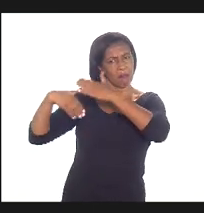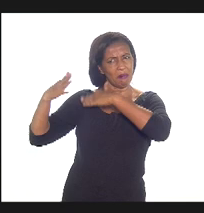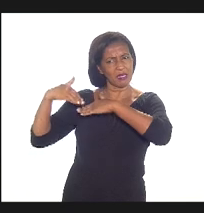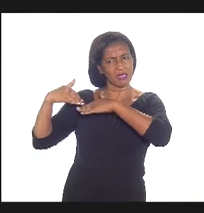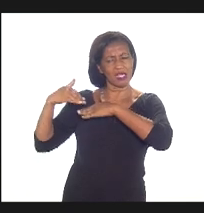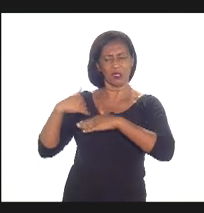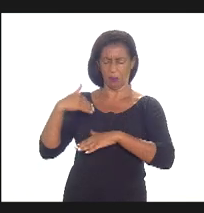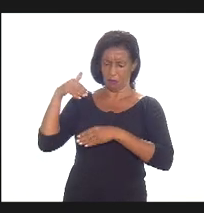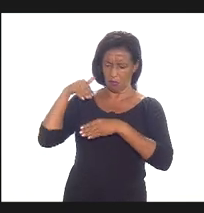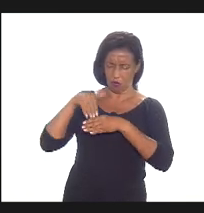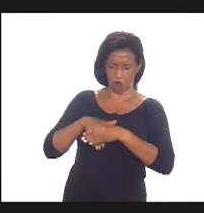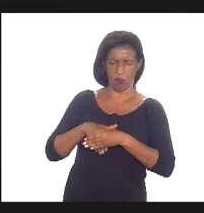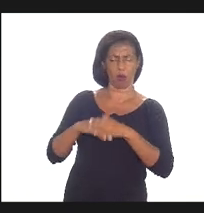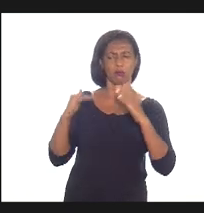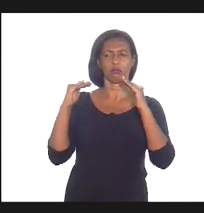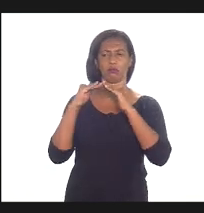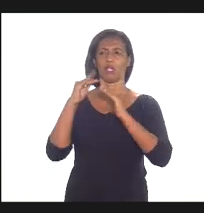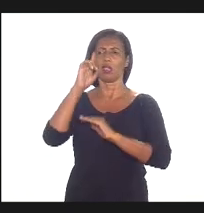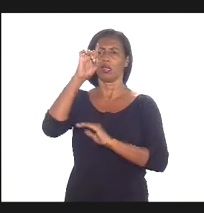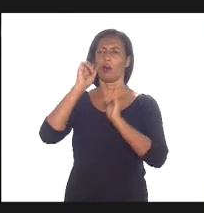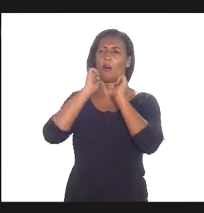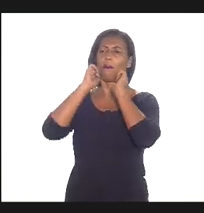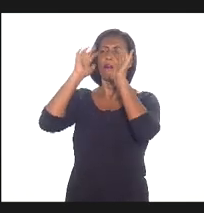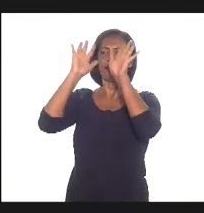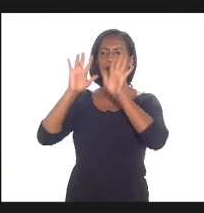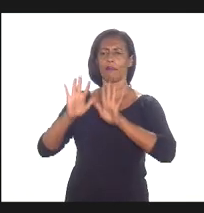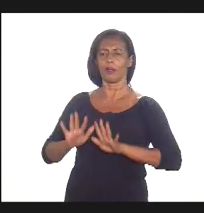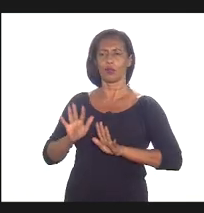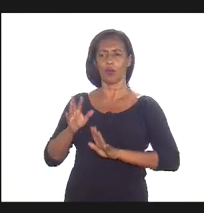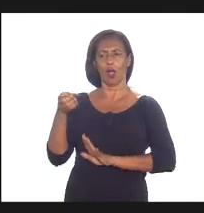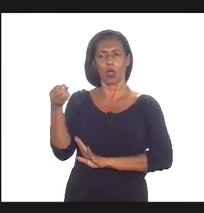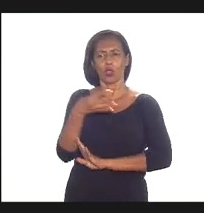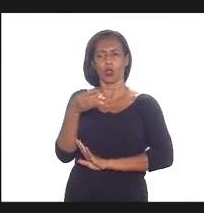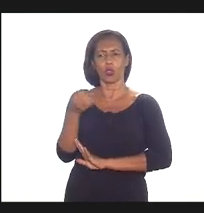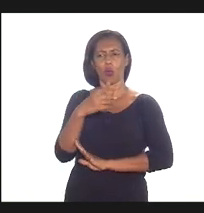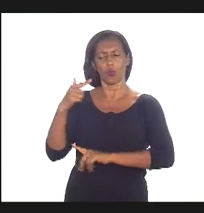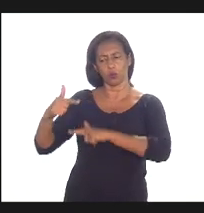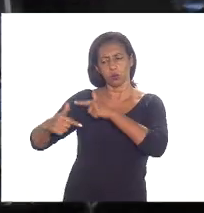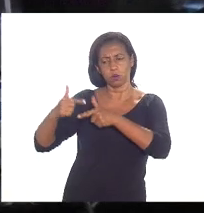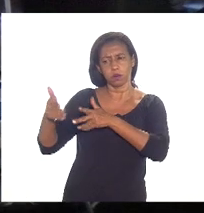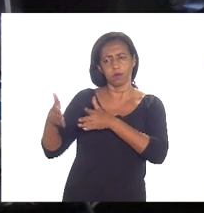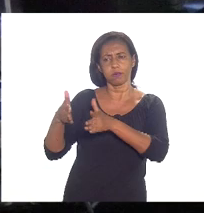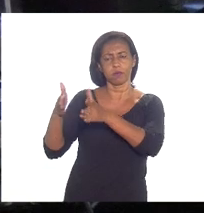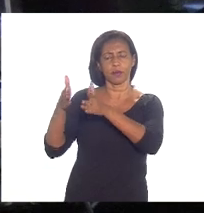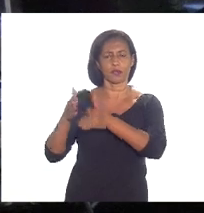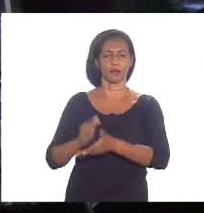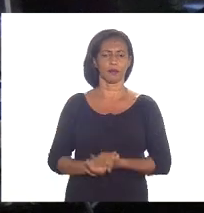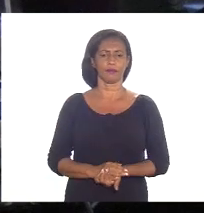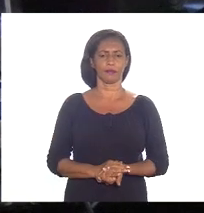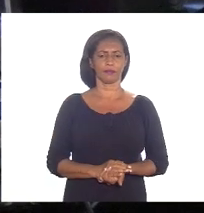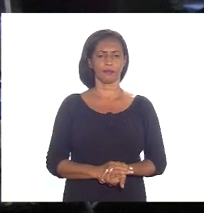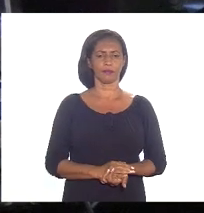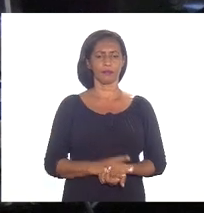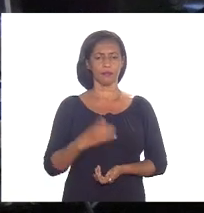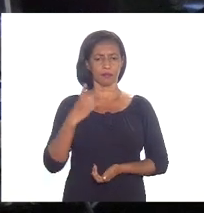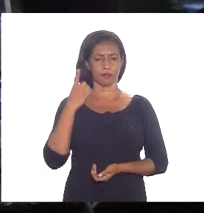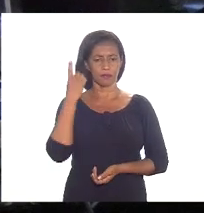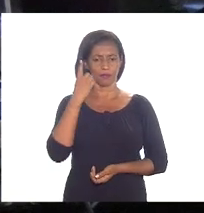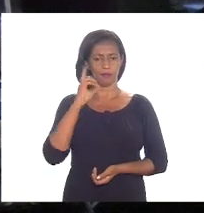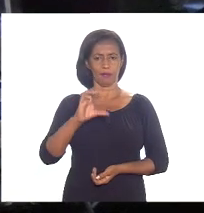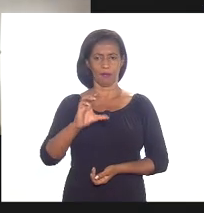meu voto com certeza é favorável, que Deus possa abençoá-lo nessa nova missão dele. Obrigado, deputado. Deputado Márcio Canella.